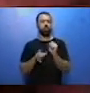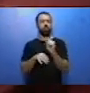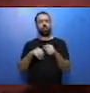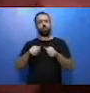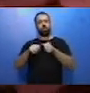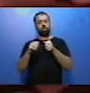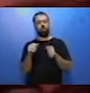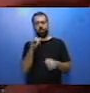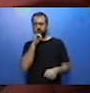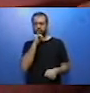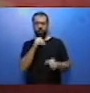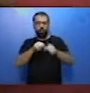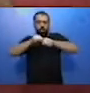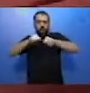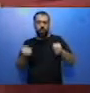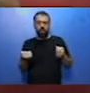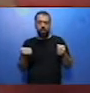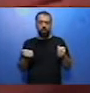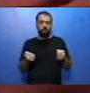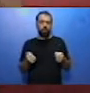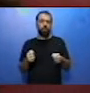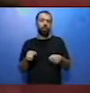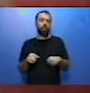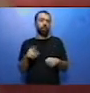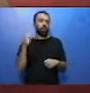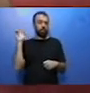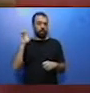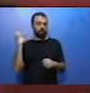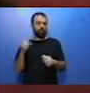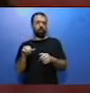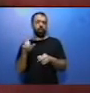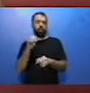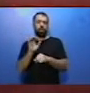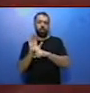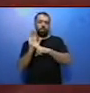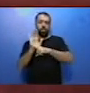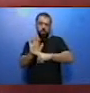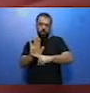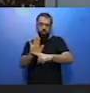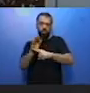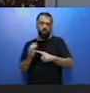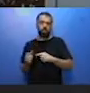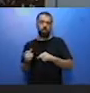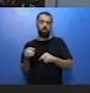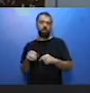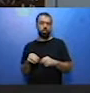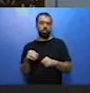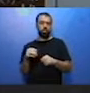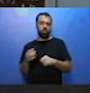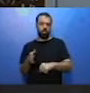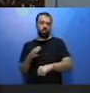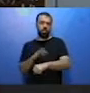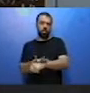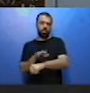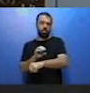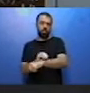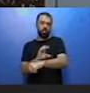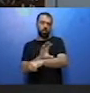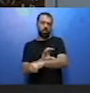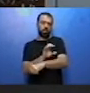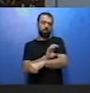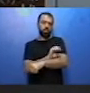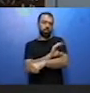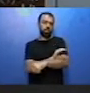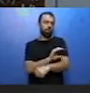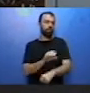quebra da minha musculatura que eu desgaste que eu falo tanto todo a gente anda a gente trabalha e nas nossas